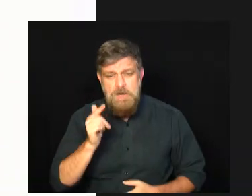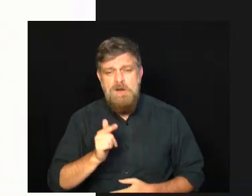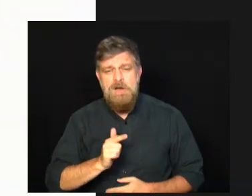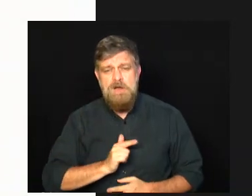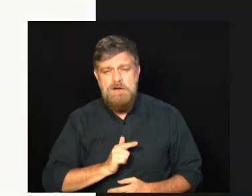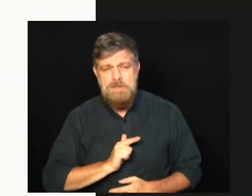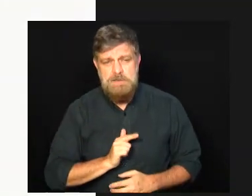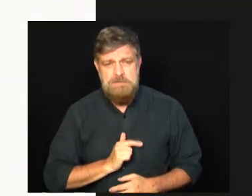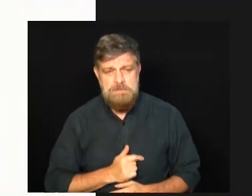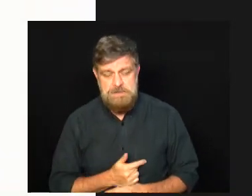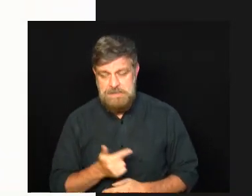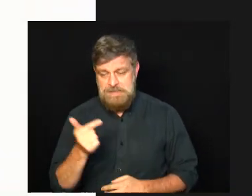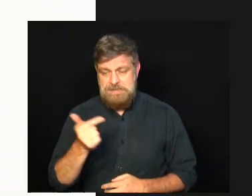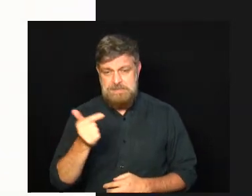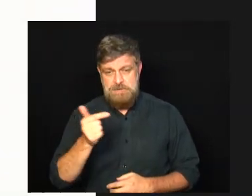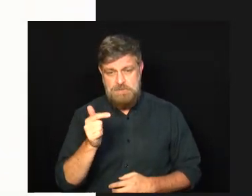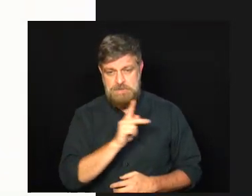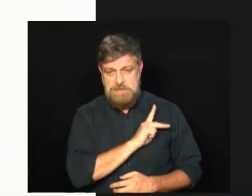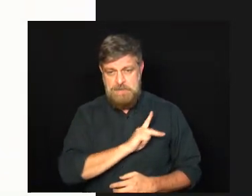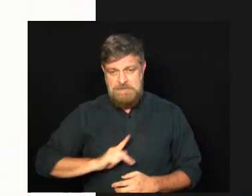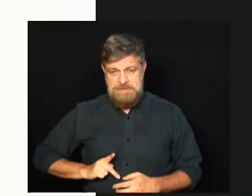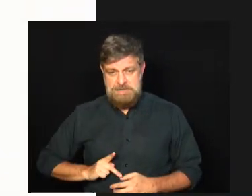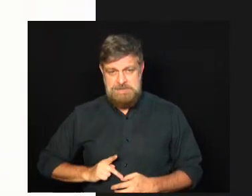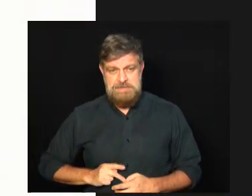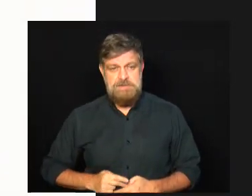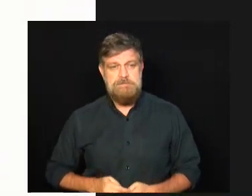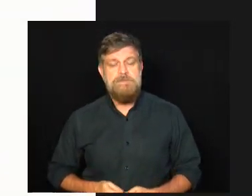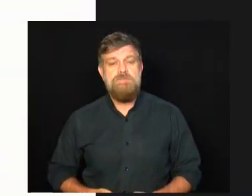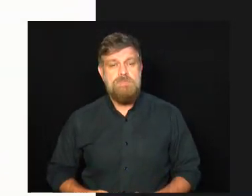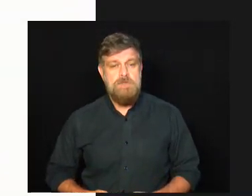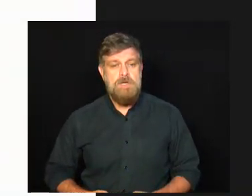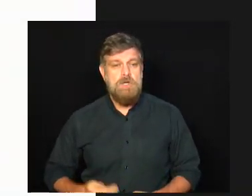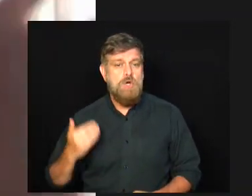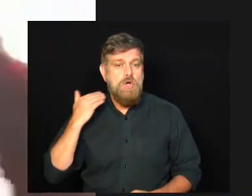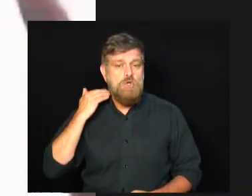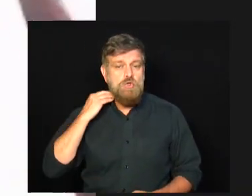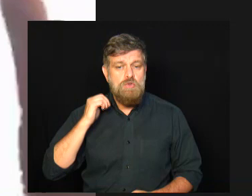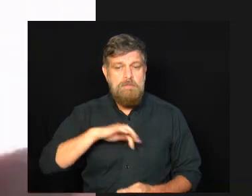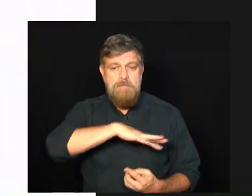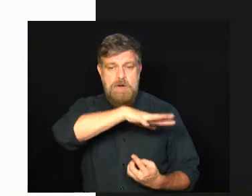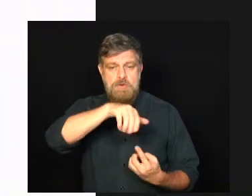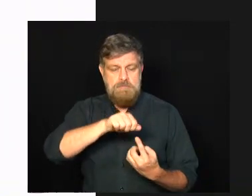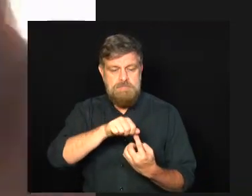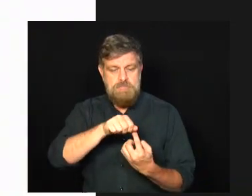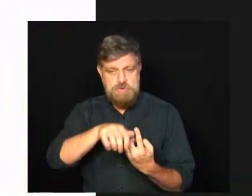uma vice-presidente do Banco Mundial na